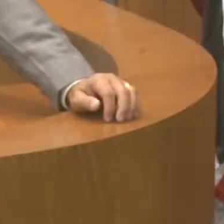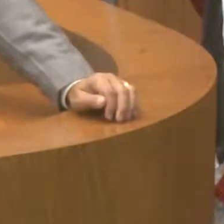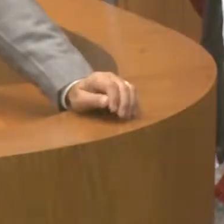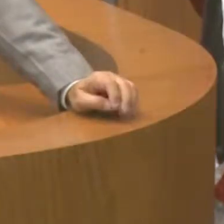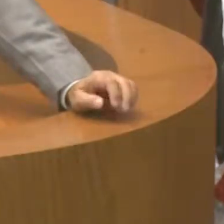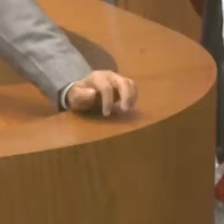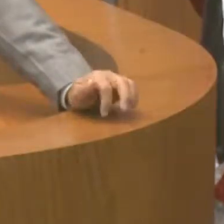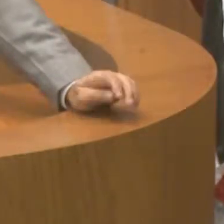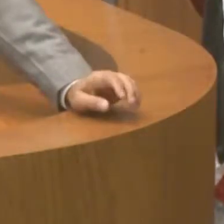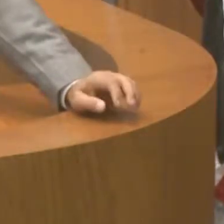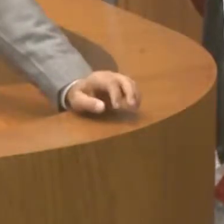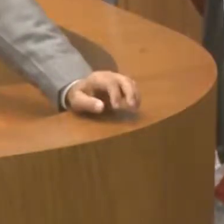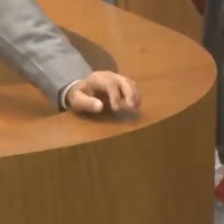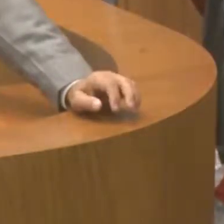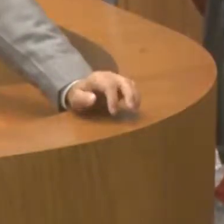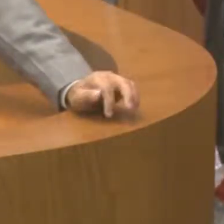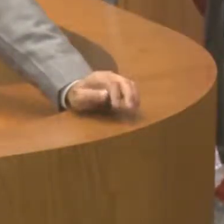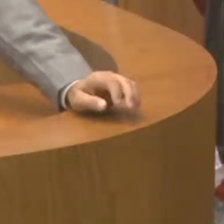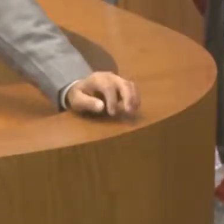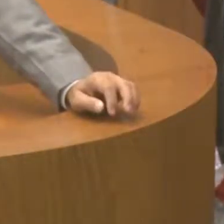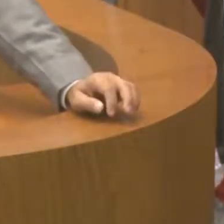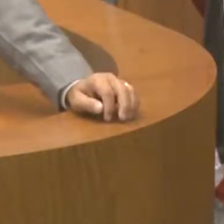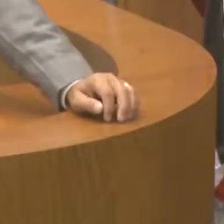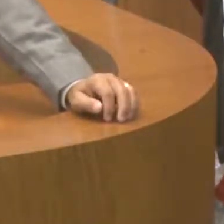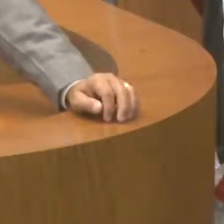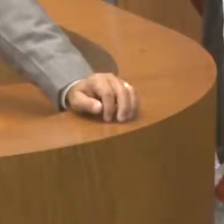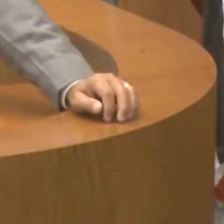cidade de São Benedito do Rio Preto,